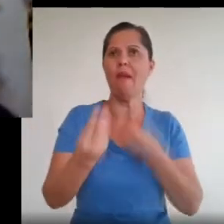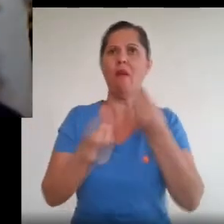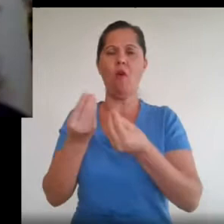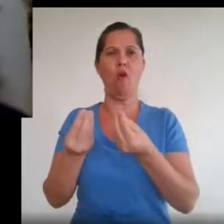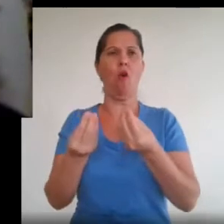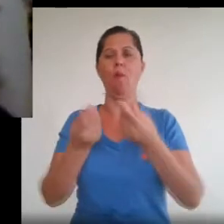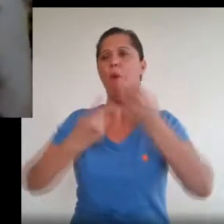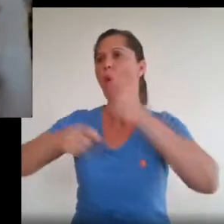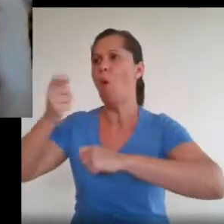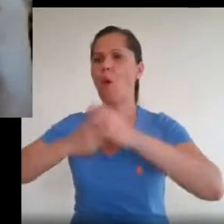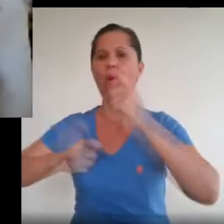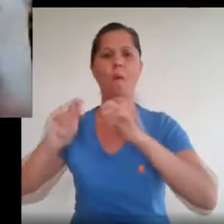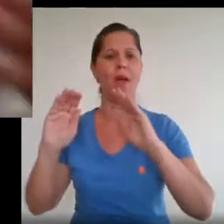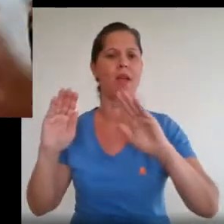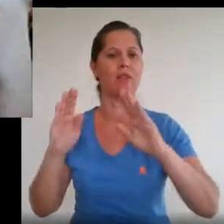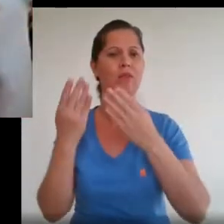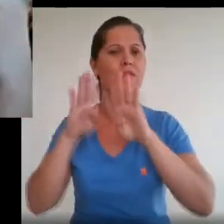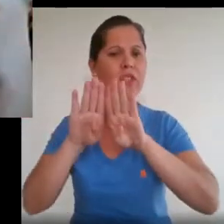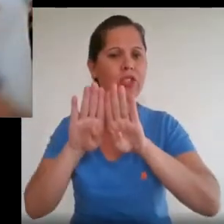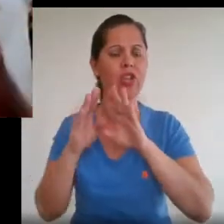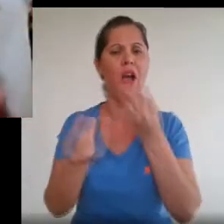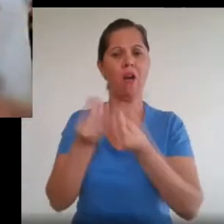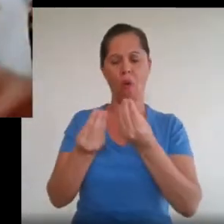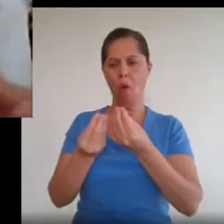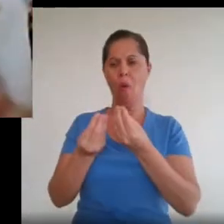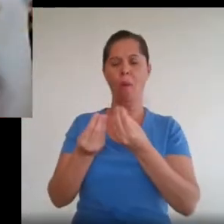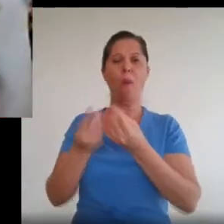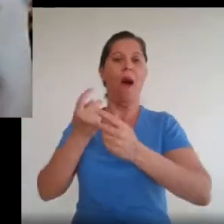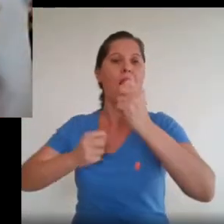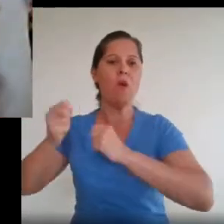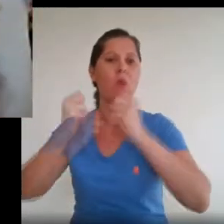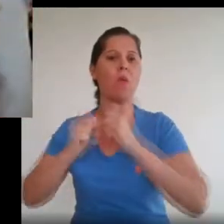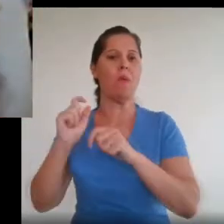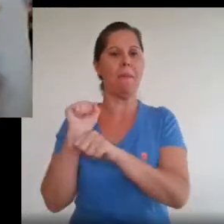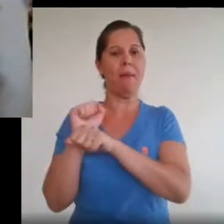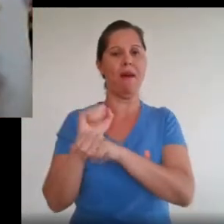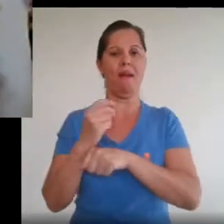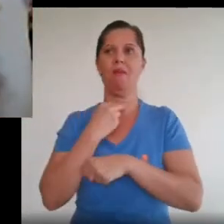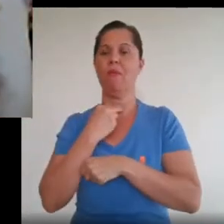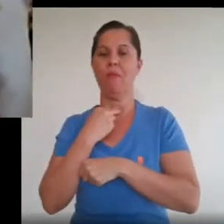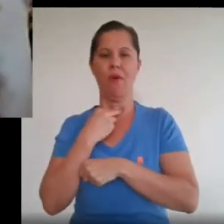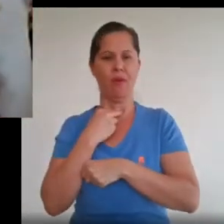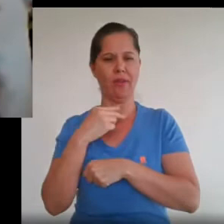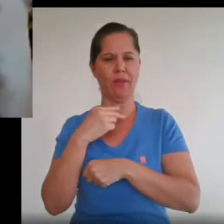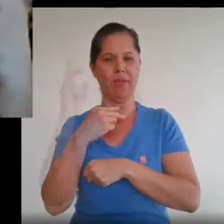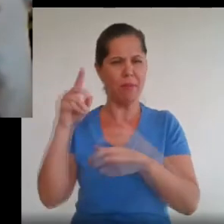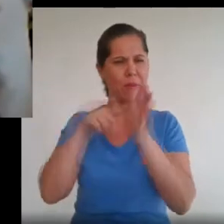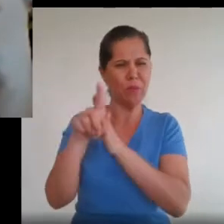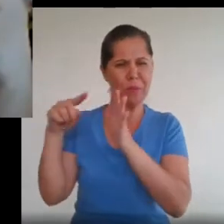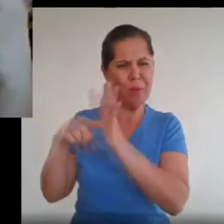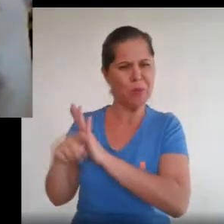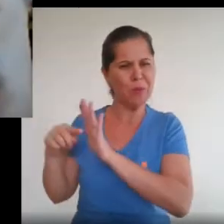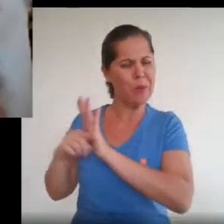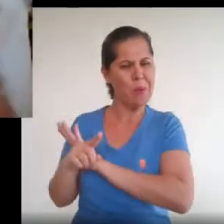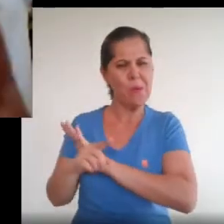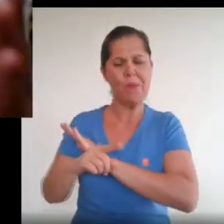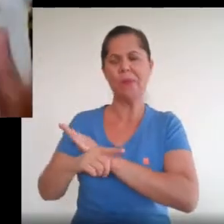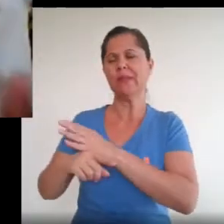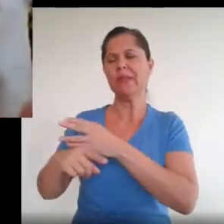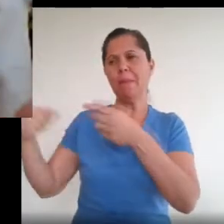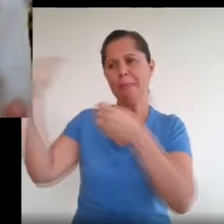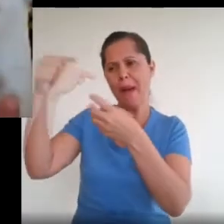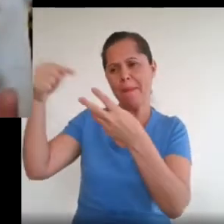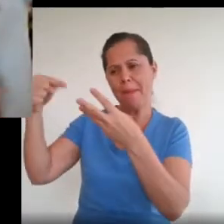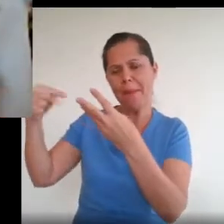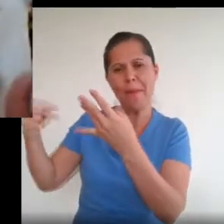comércio não vai conseguir fechar, a economia não pode parar. Lembram de todas essas perguntas, de todas